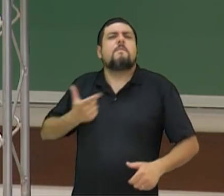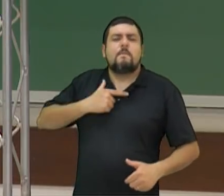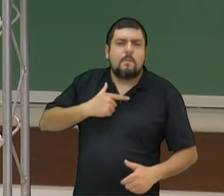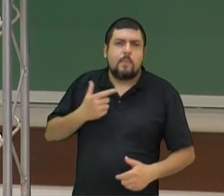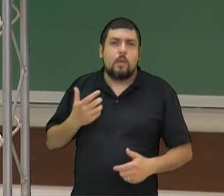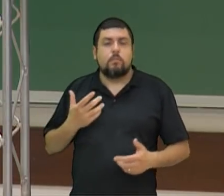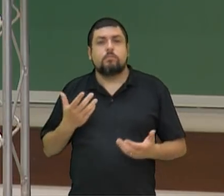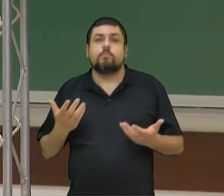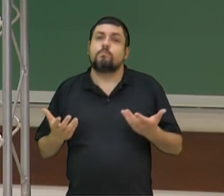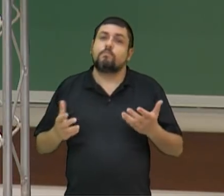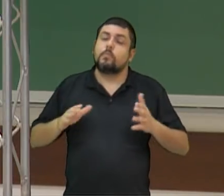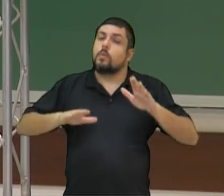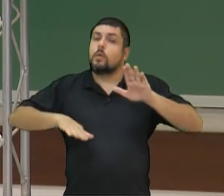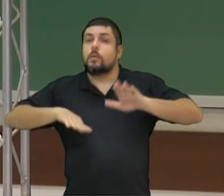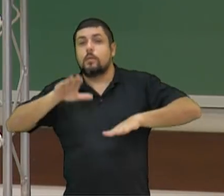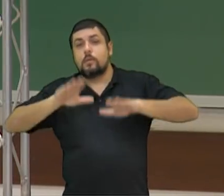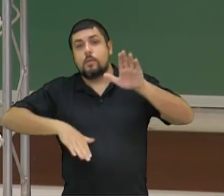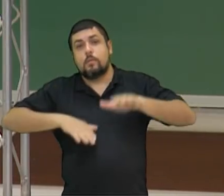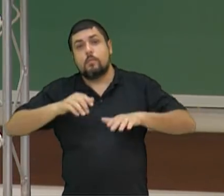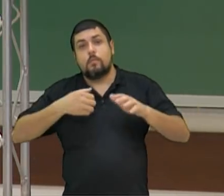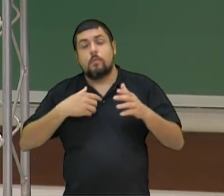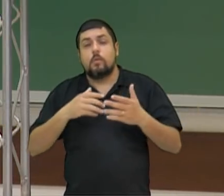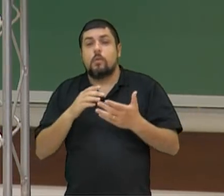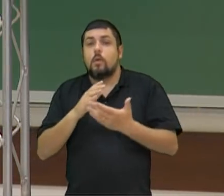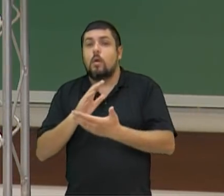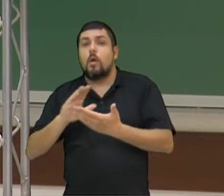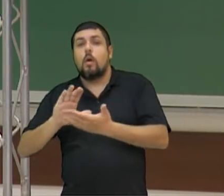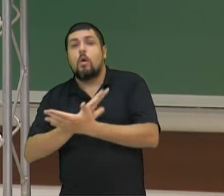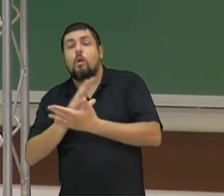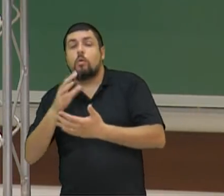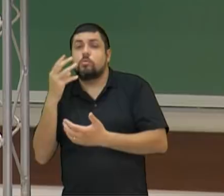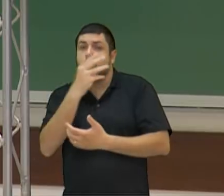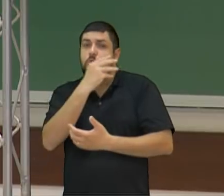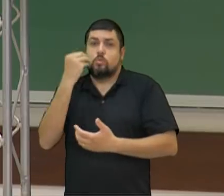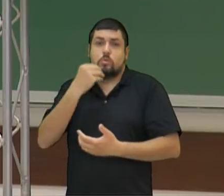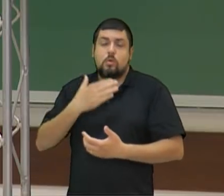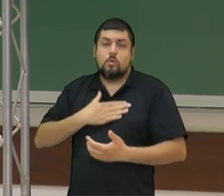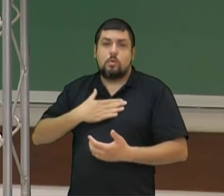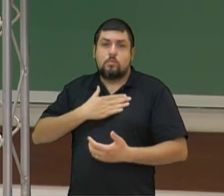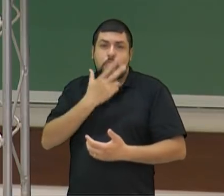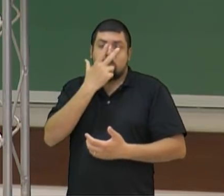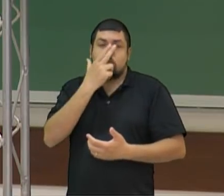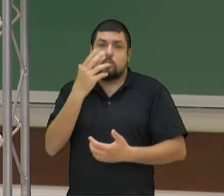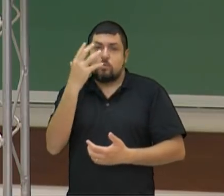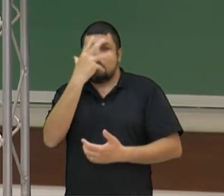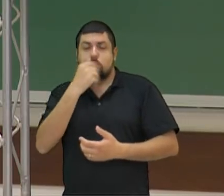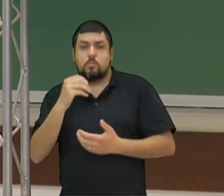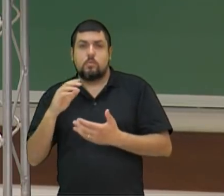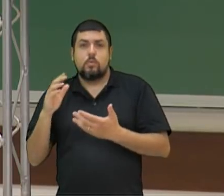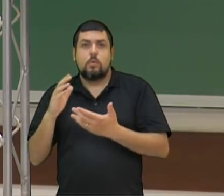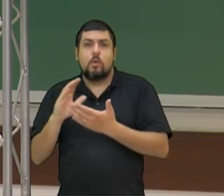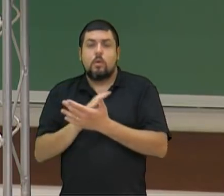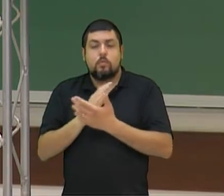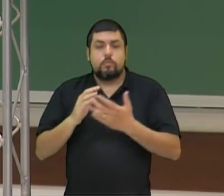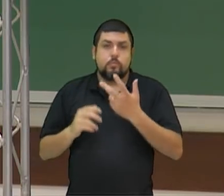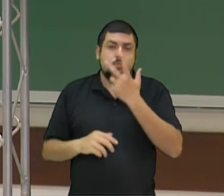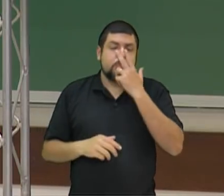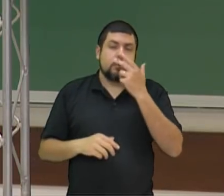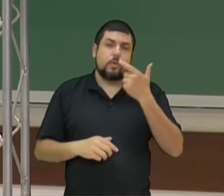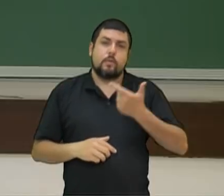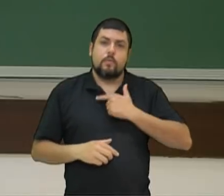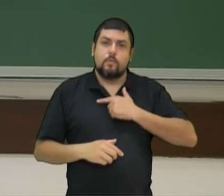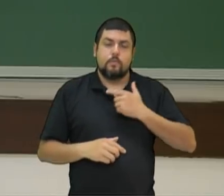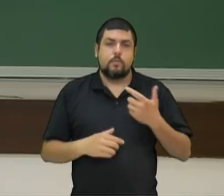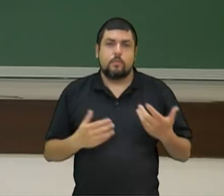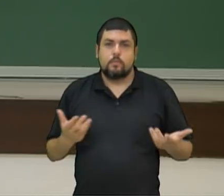do ponto de vista da estética, porque isso é subjetivo, é pessoal de cada um. Mas embora às vezes, mesmo que as crianças,